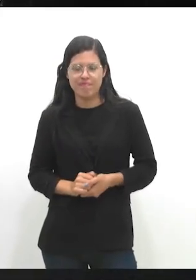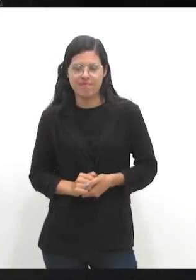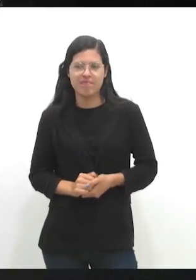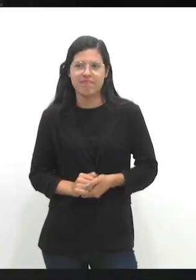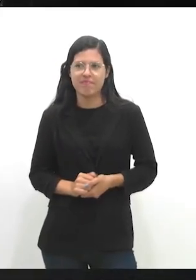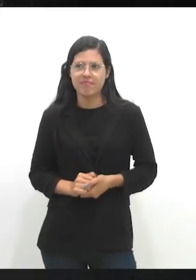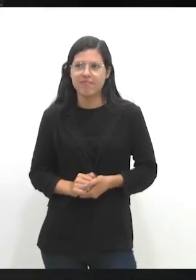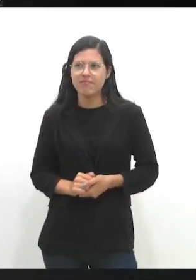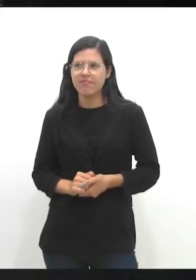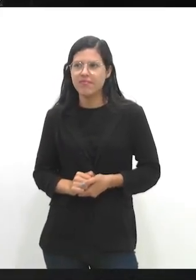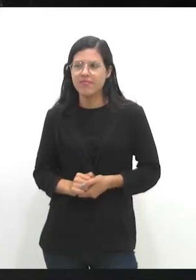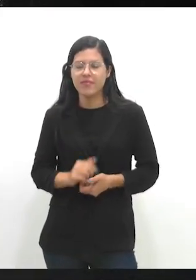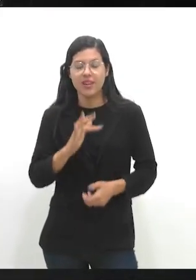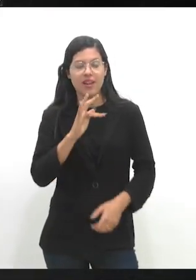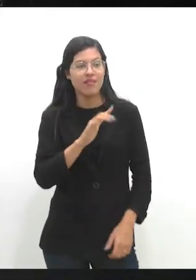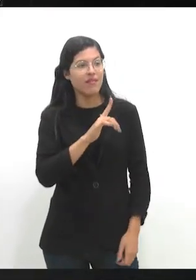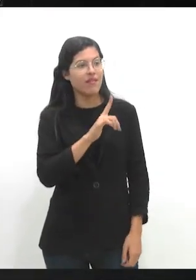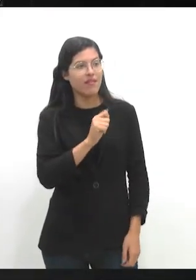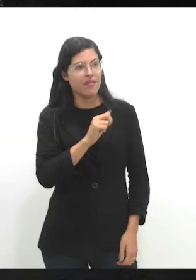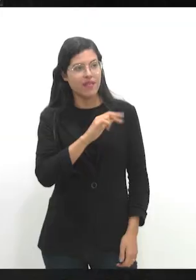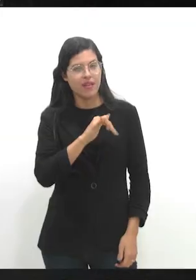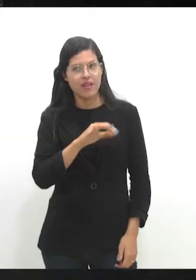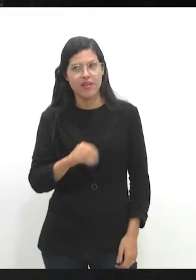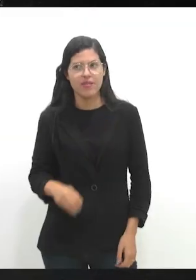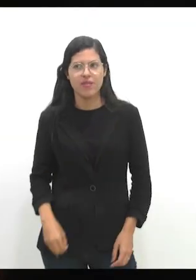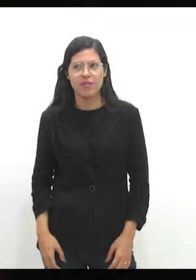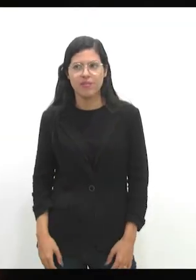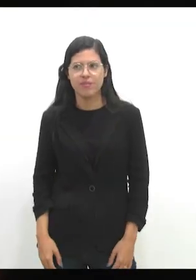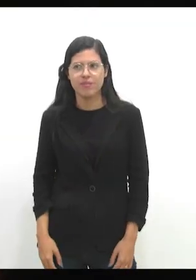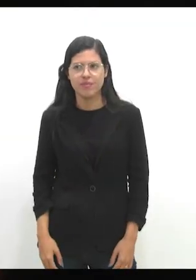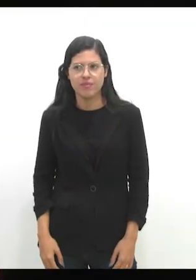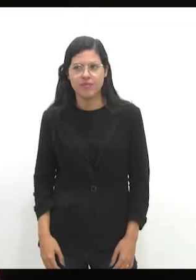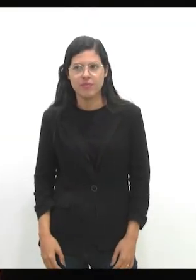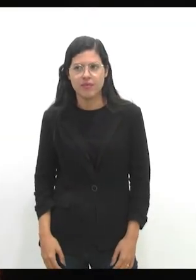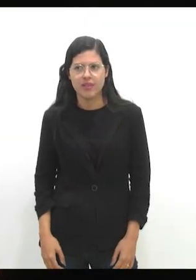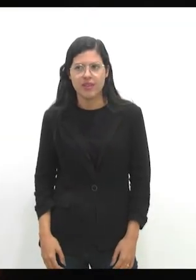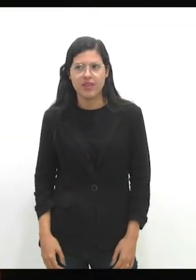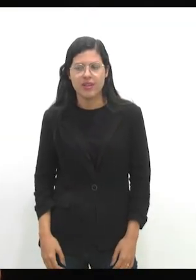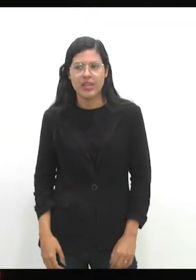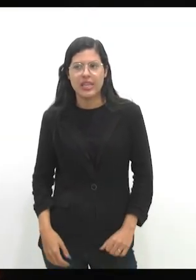sua frente. É fogo. Flávio, em tempos